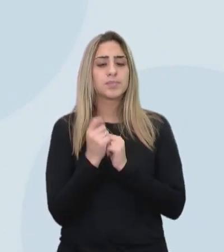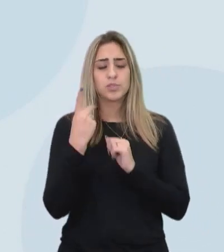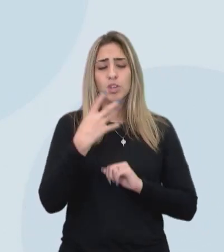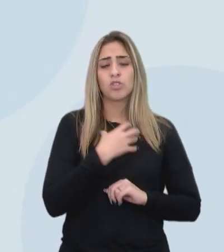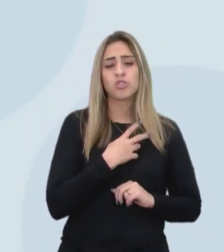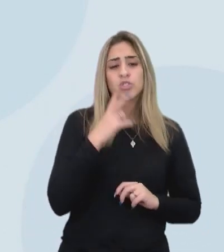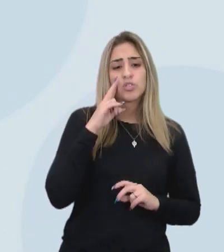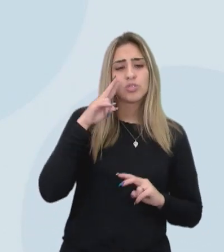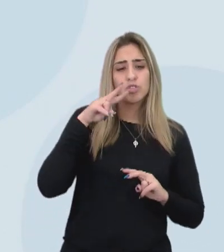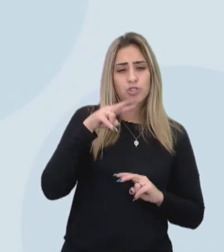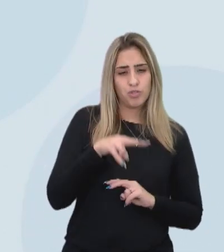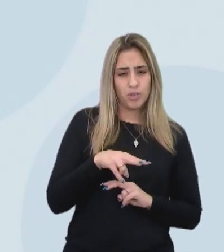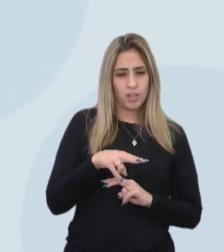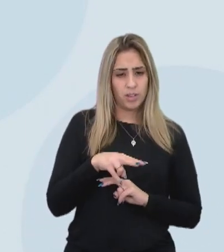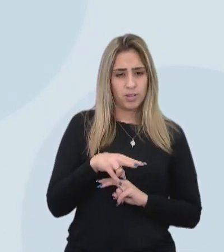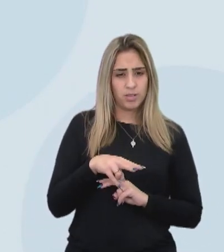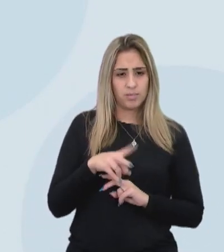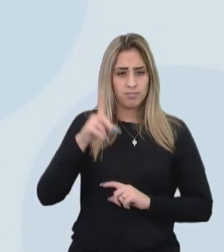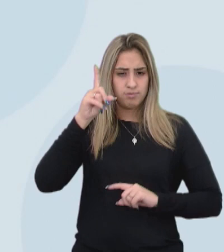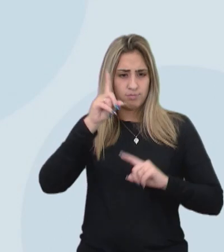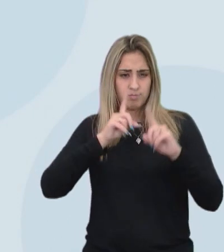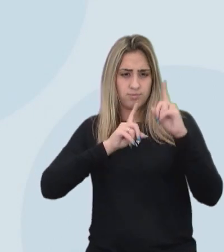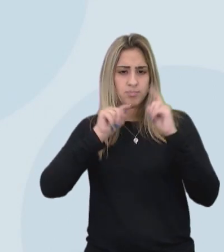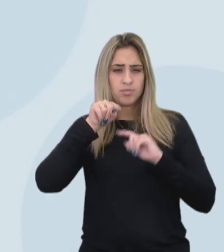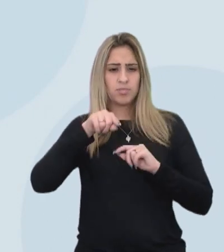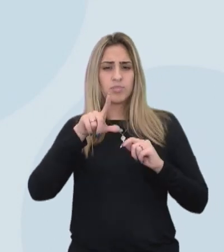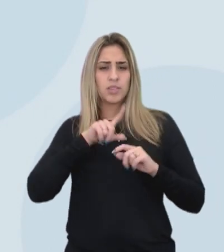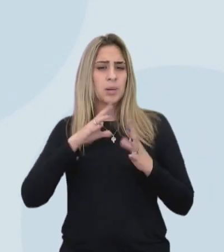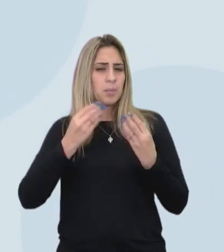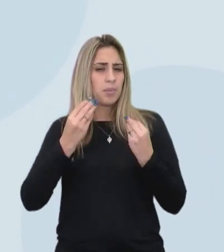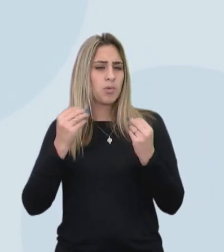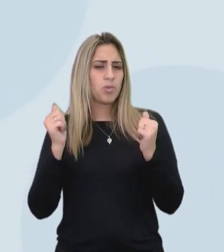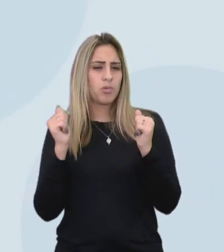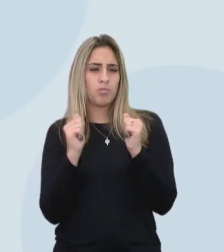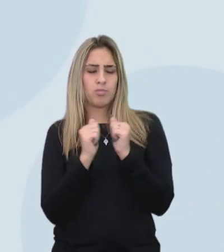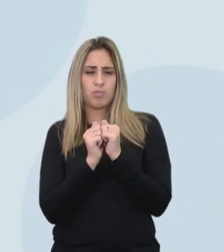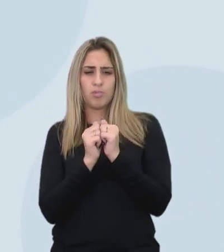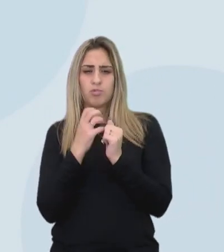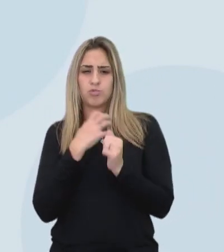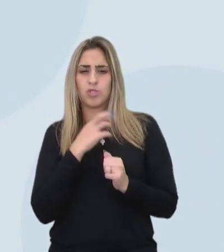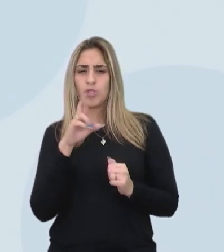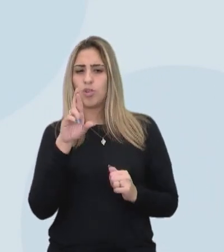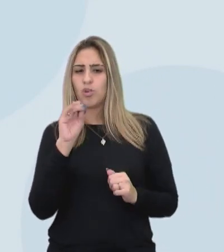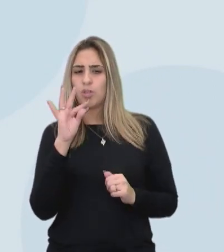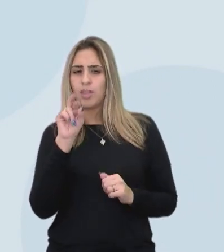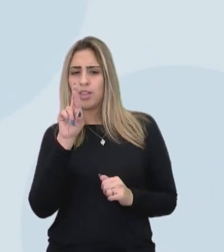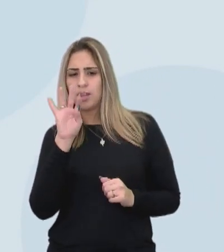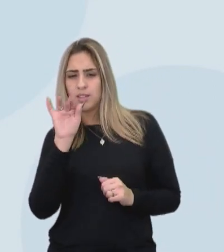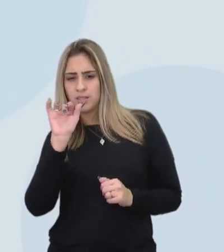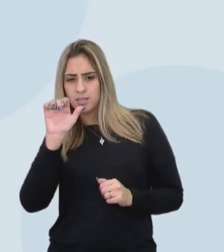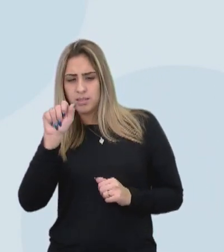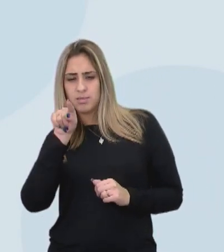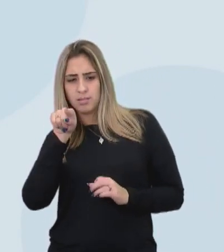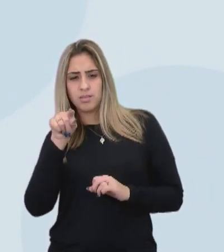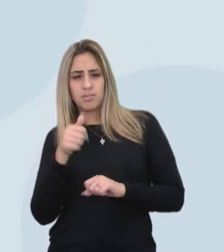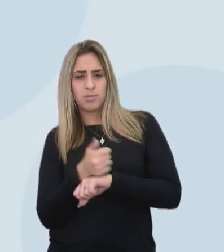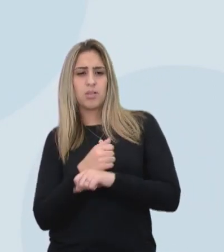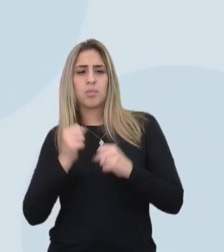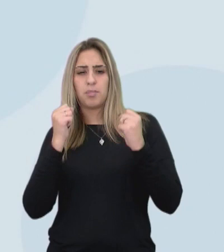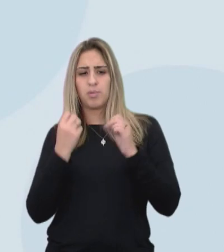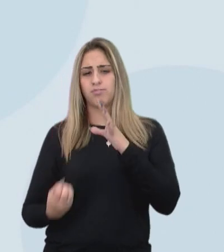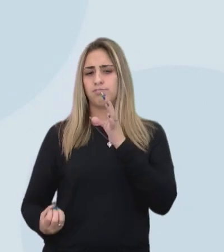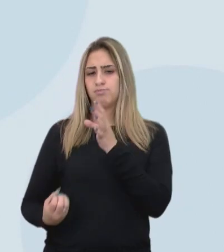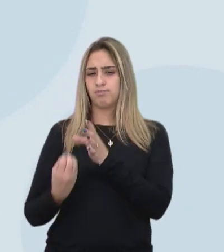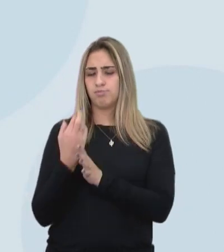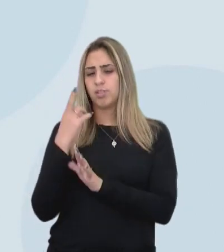e maneira peculiar de expressão, você tem muito a ver com a função de roteirista. Esse profissional pode